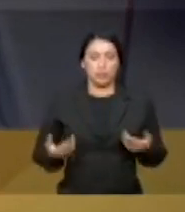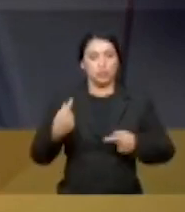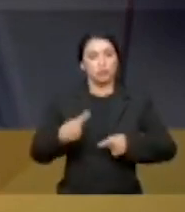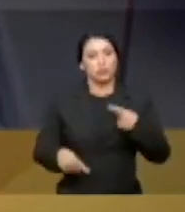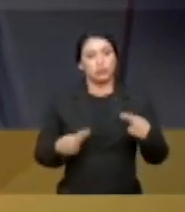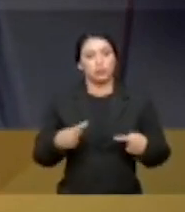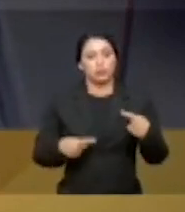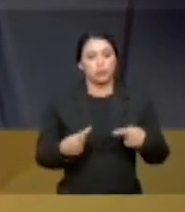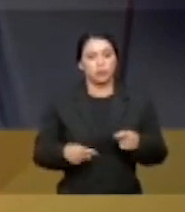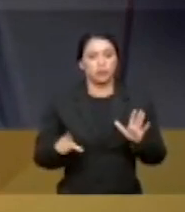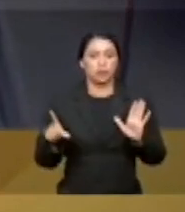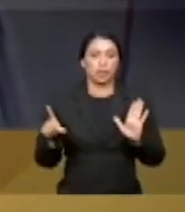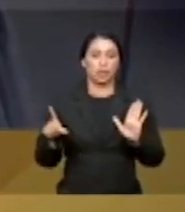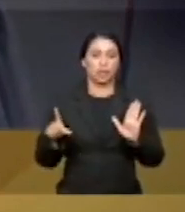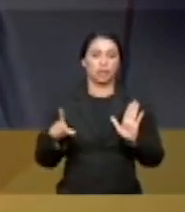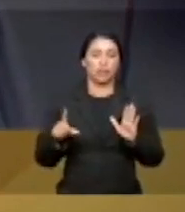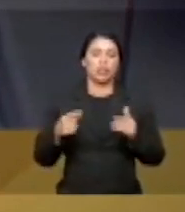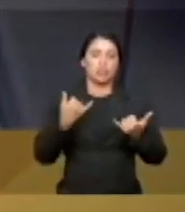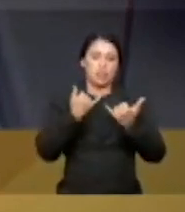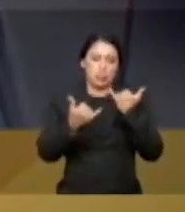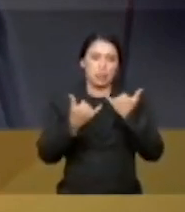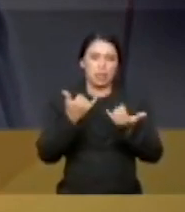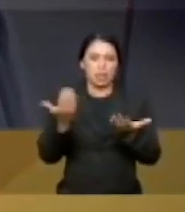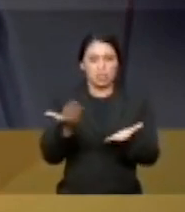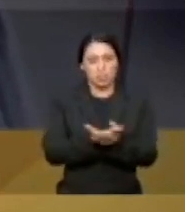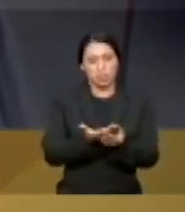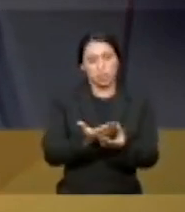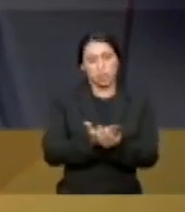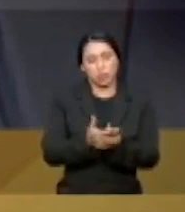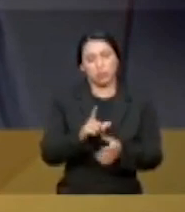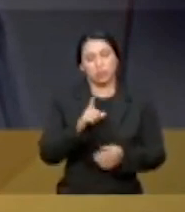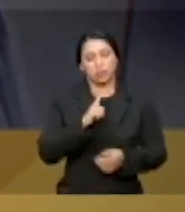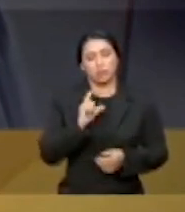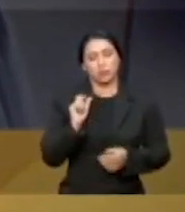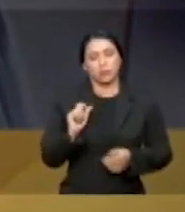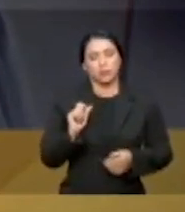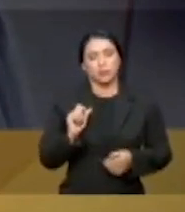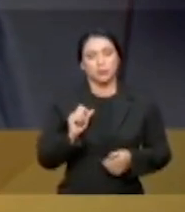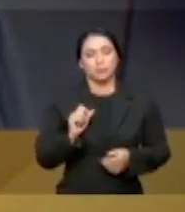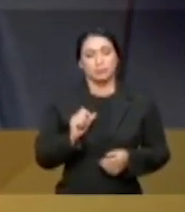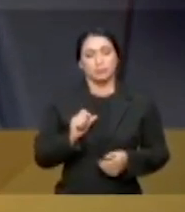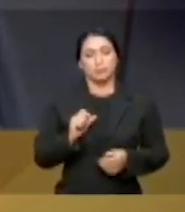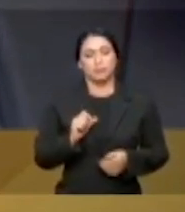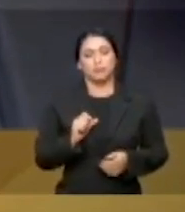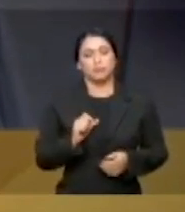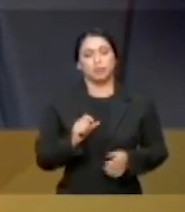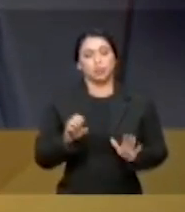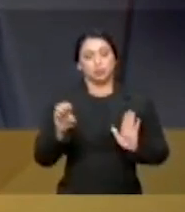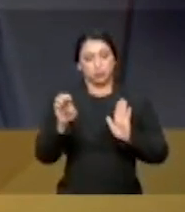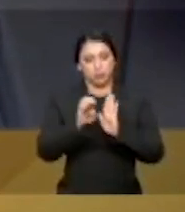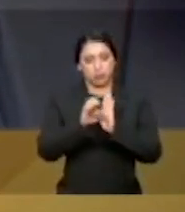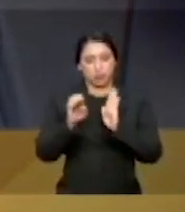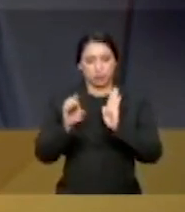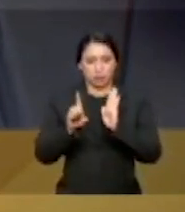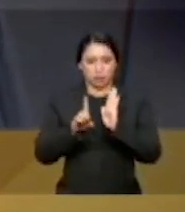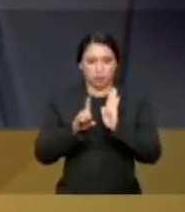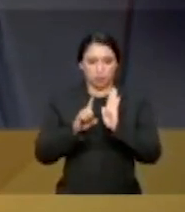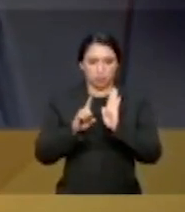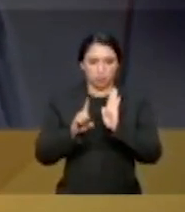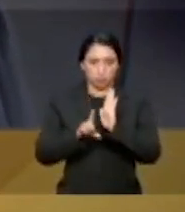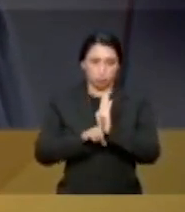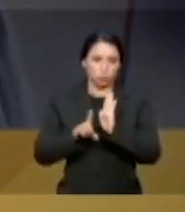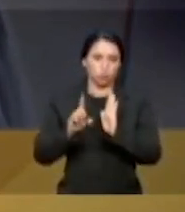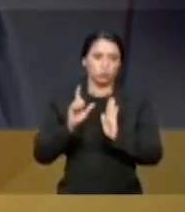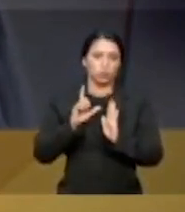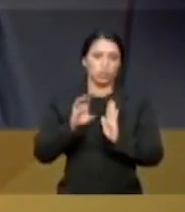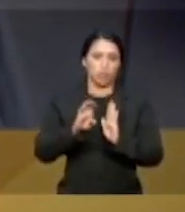discutir legislação assemelhada, ainda que restrita ao Estatuto da Criança e do Adolescente. Mas, enfim,